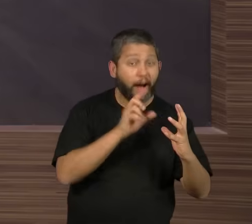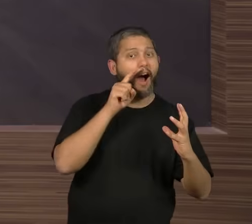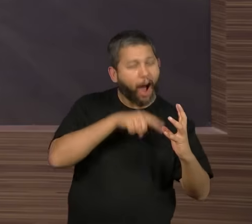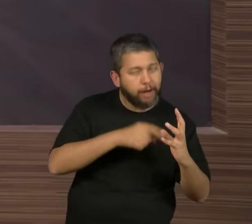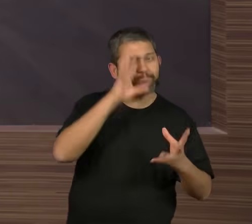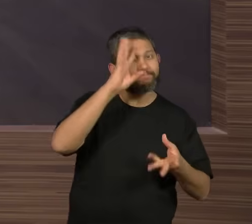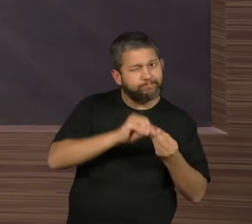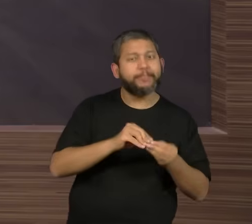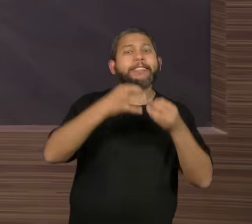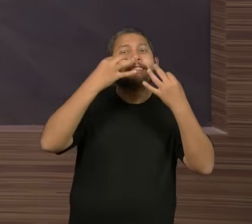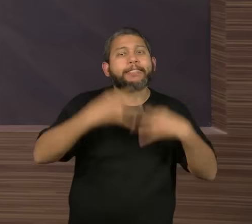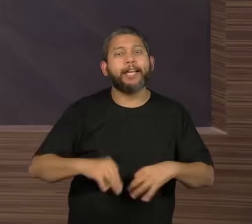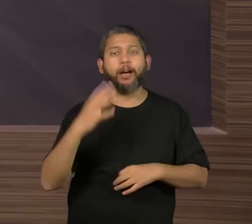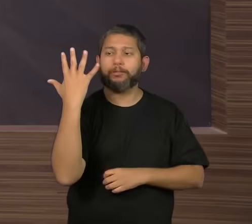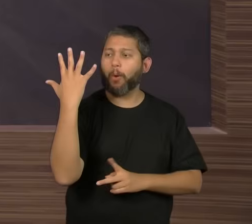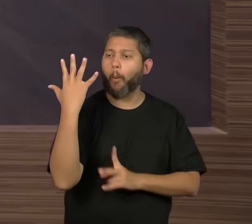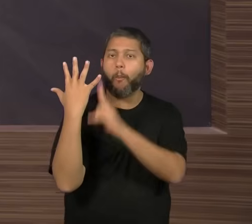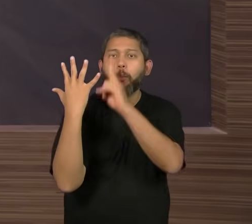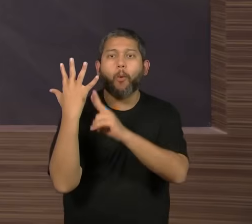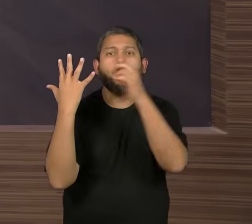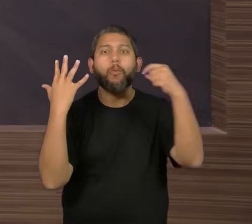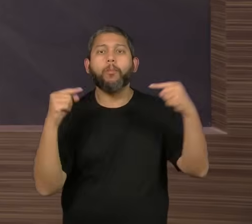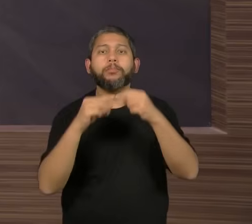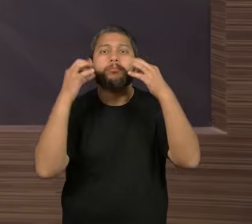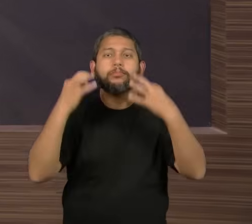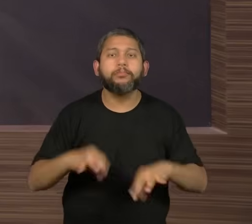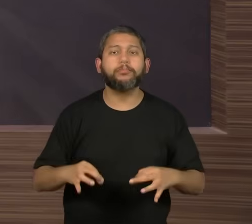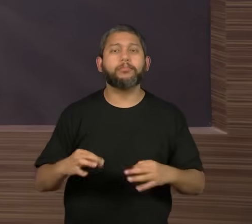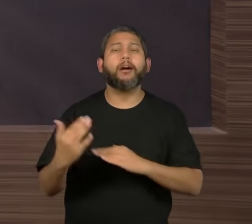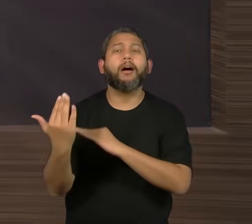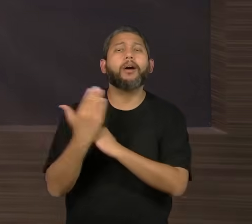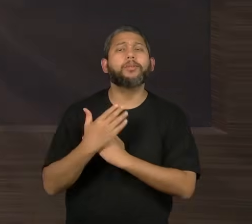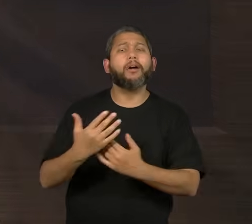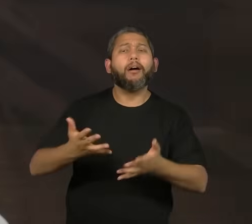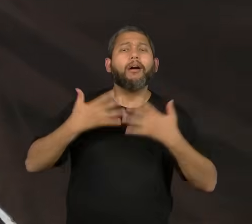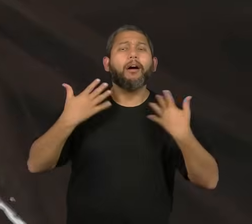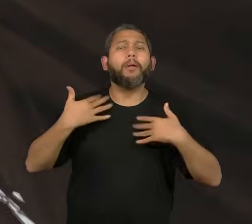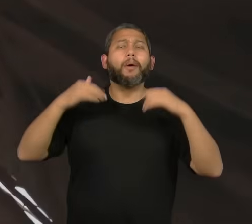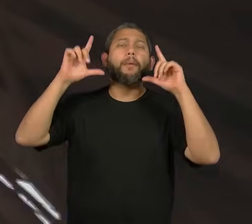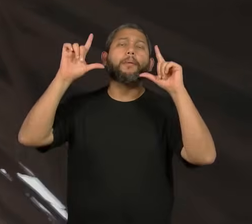para amenizar o calor e embelezar as ruas.